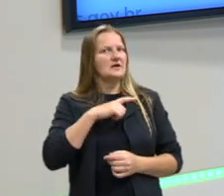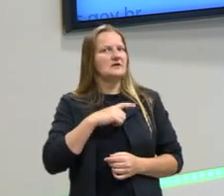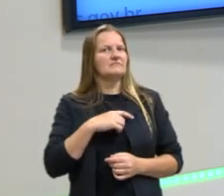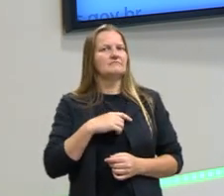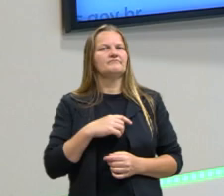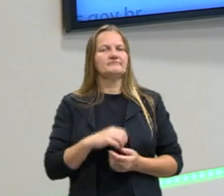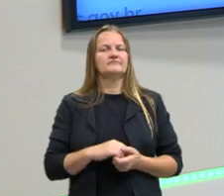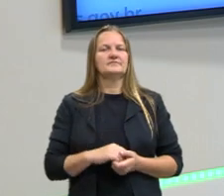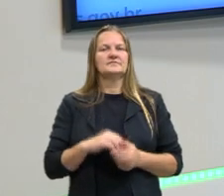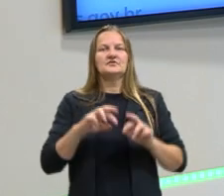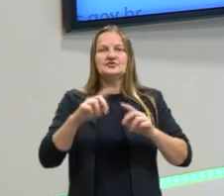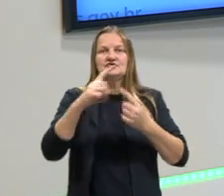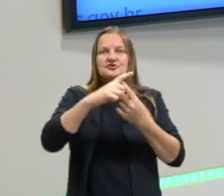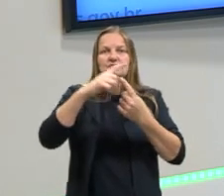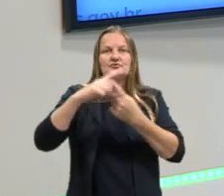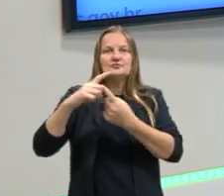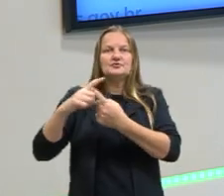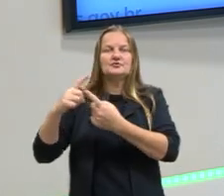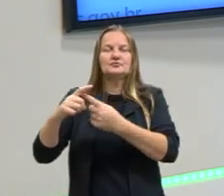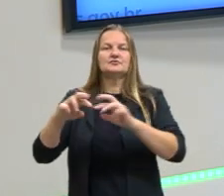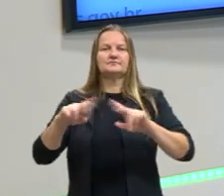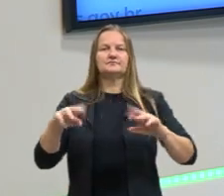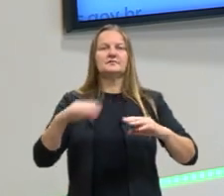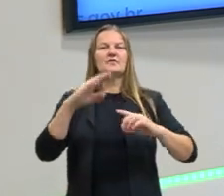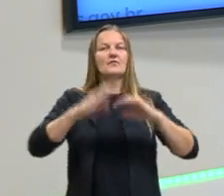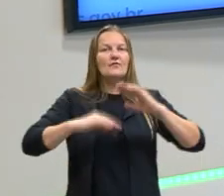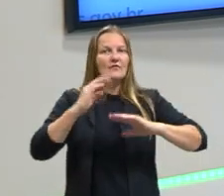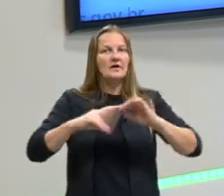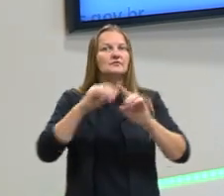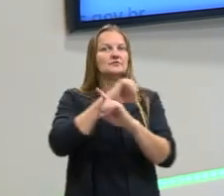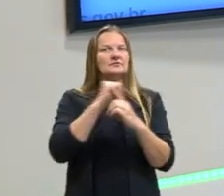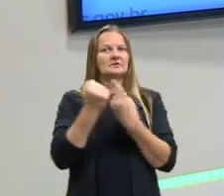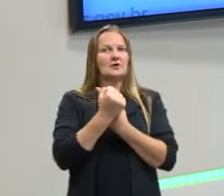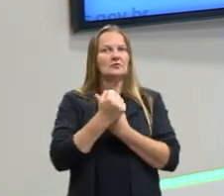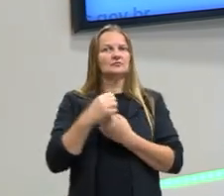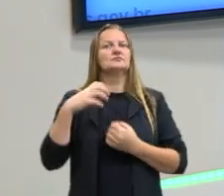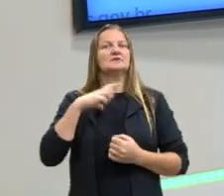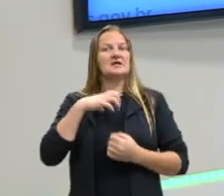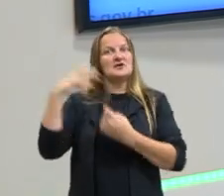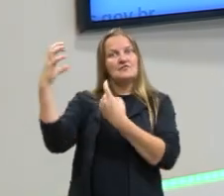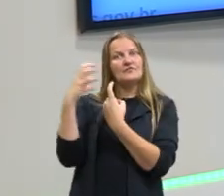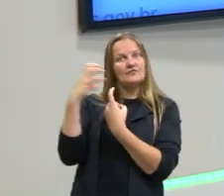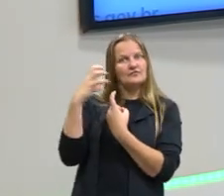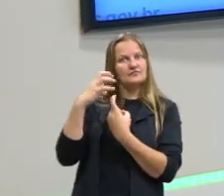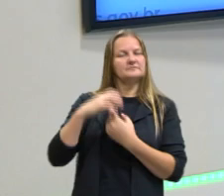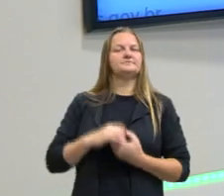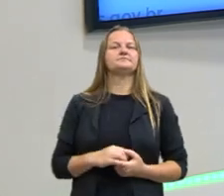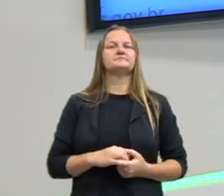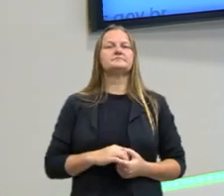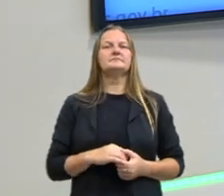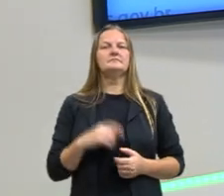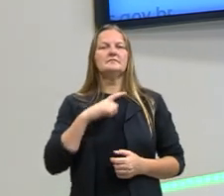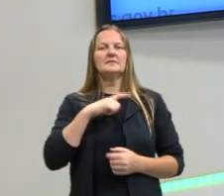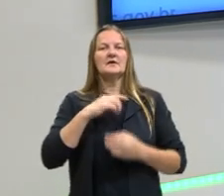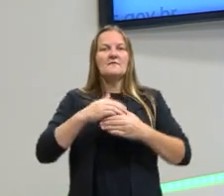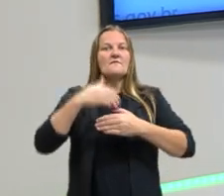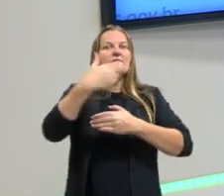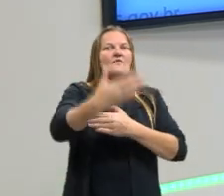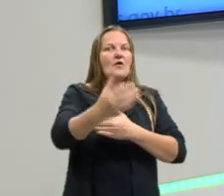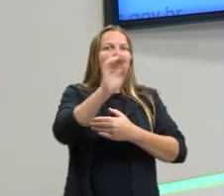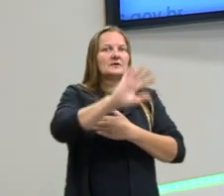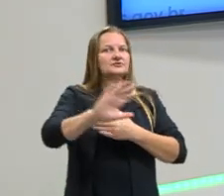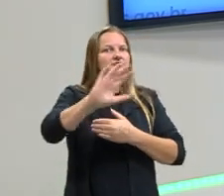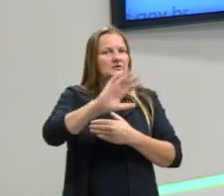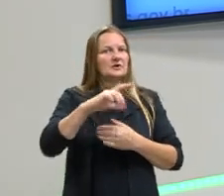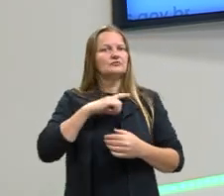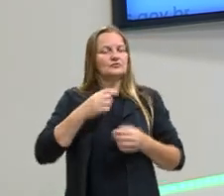nessa perspectiva né o fato social é algo que esse é seu coração ele tem uma exterioridade ele já